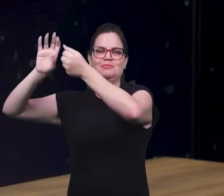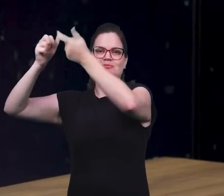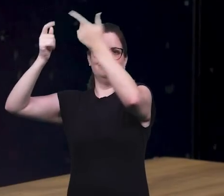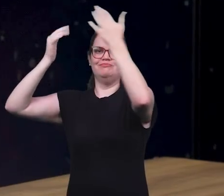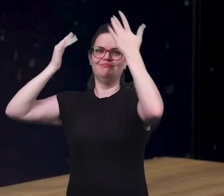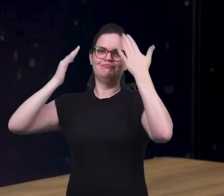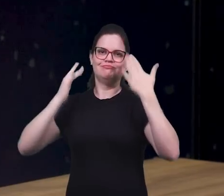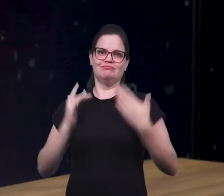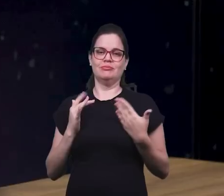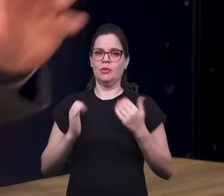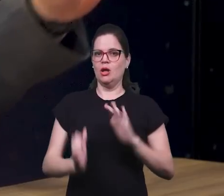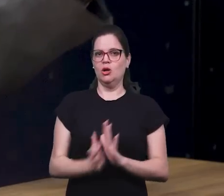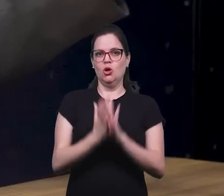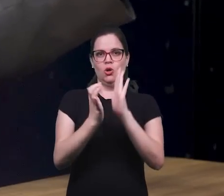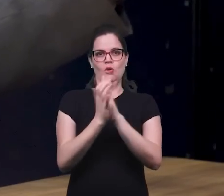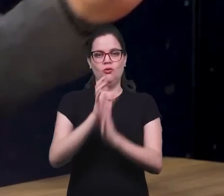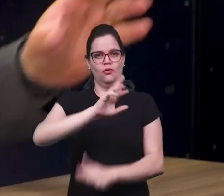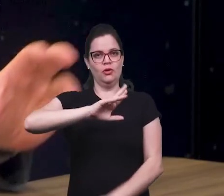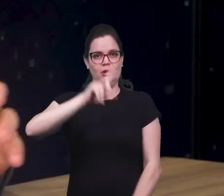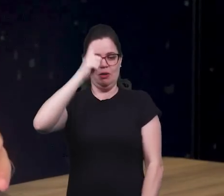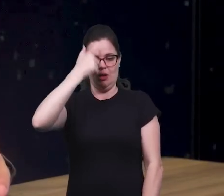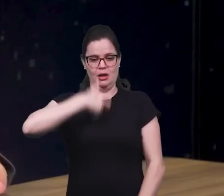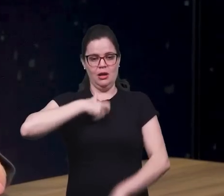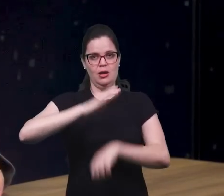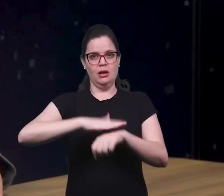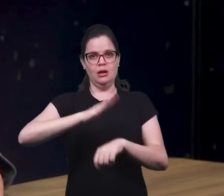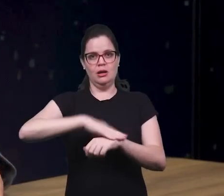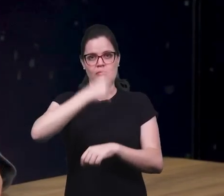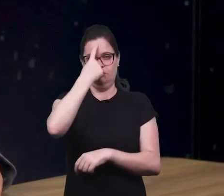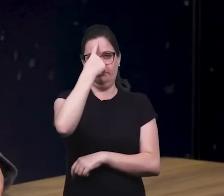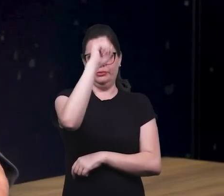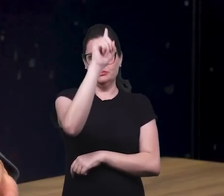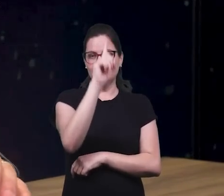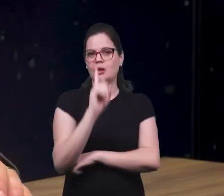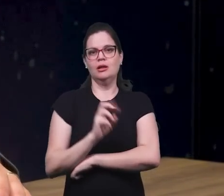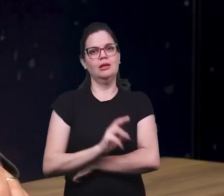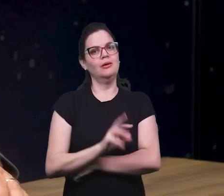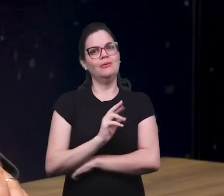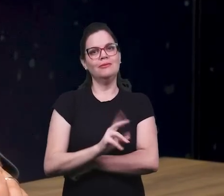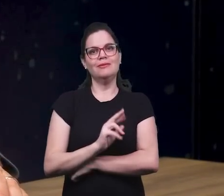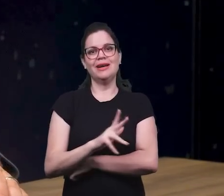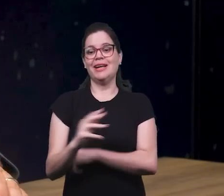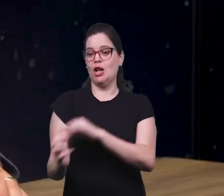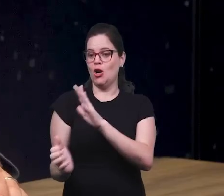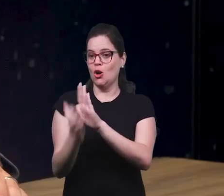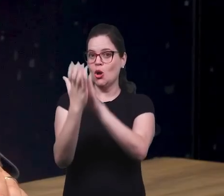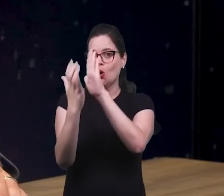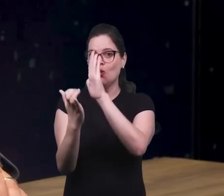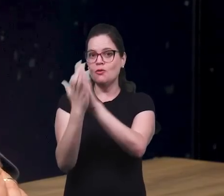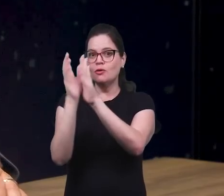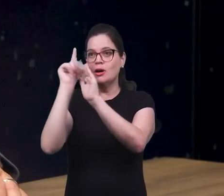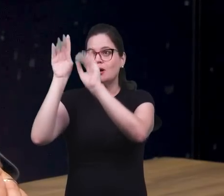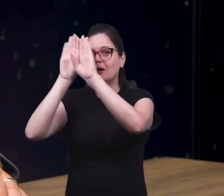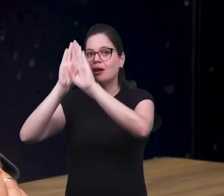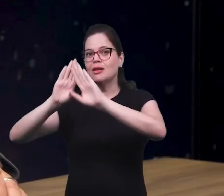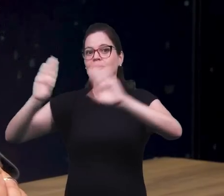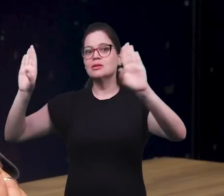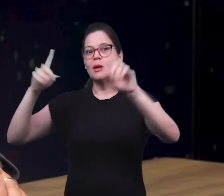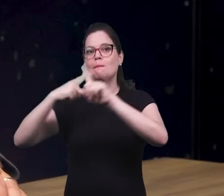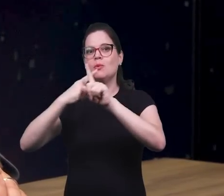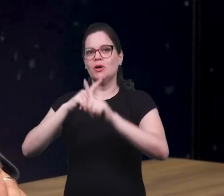O louvor não é uma produção simplesmente da mente humana. O louvor, ele é produzido por uma alma que